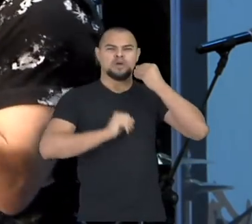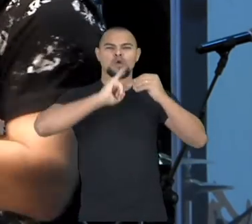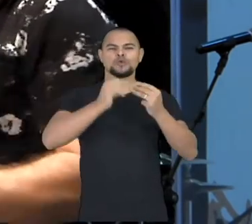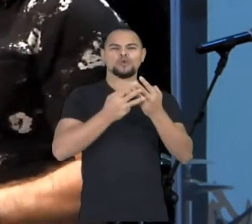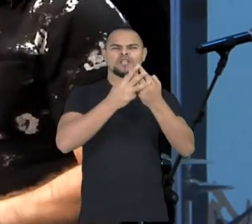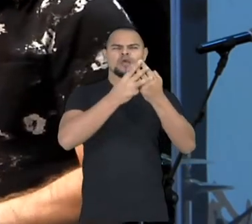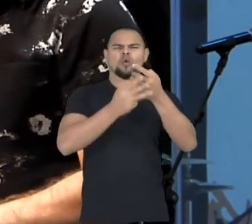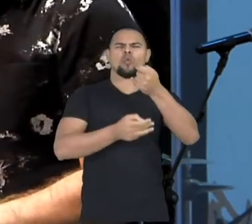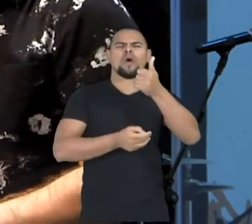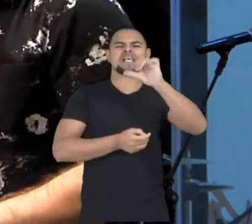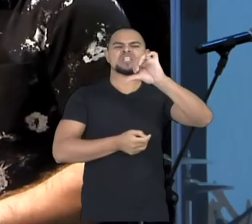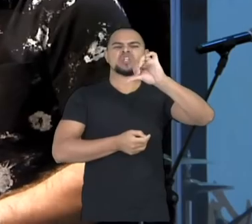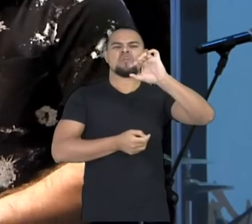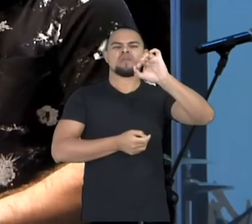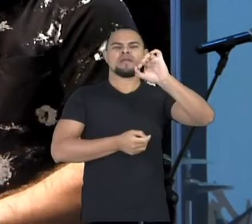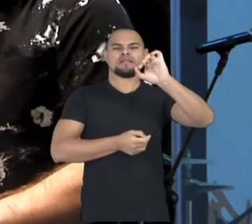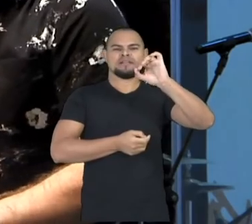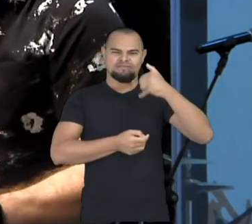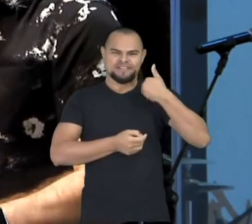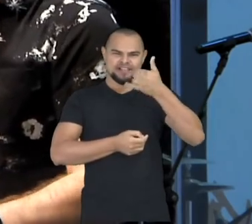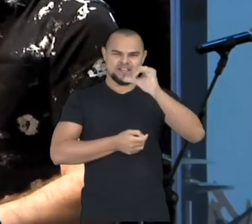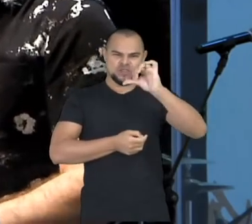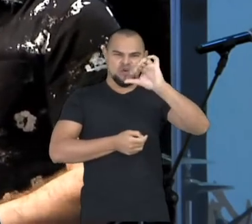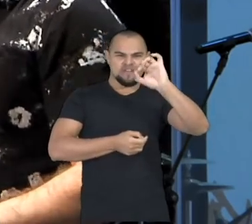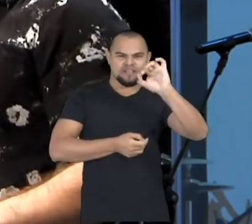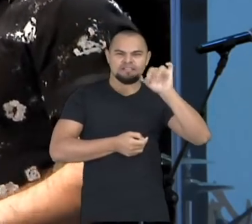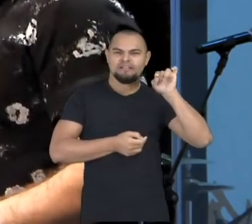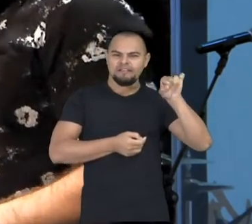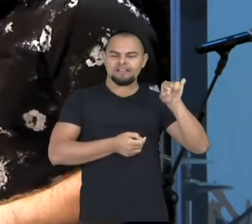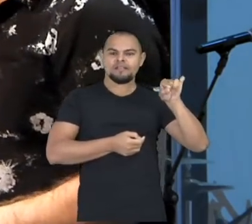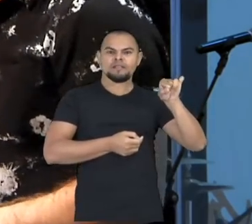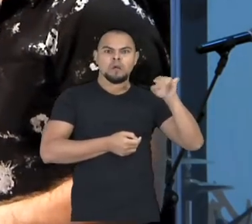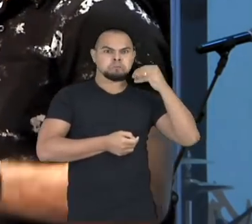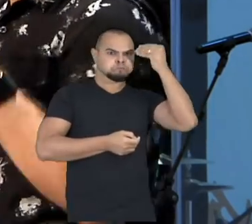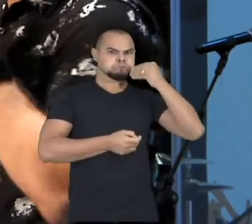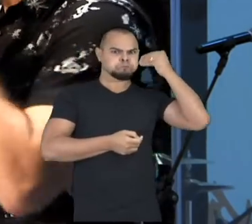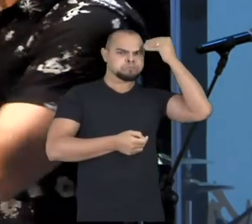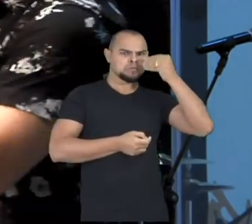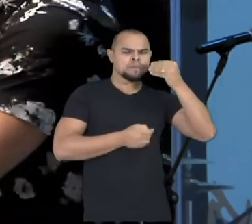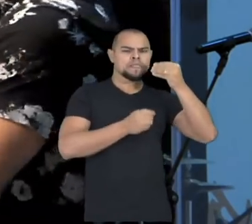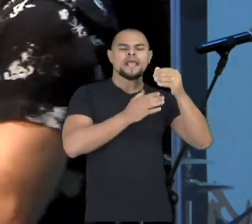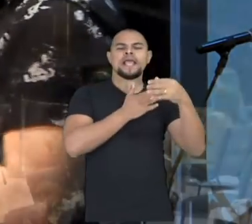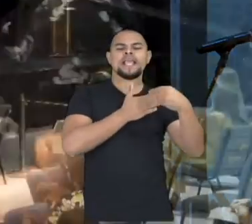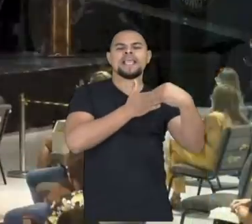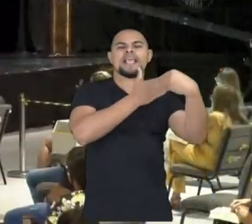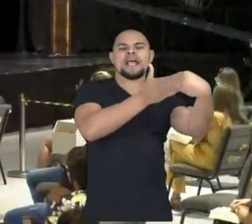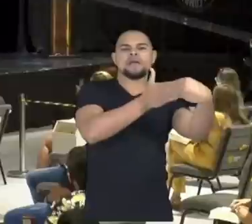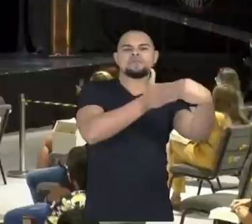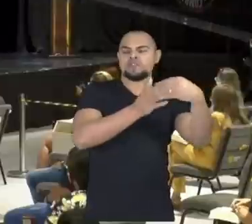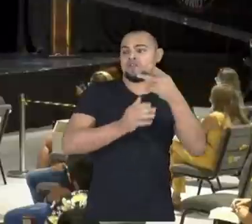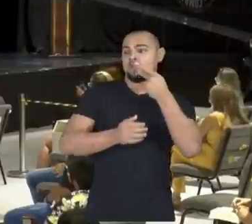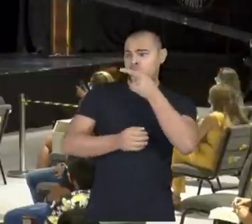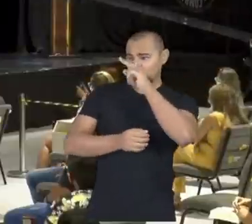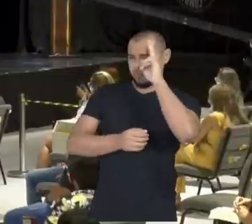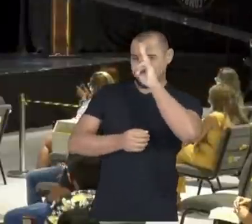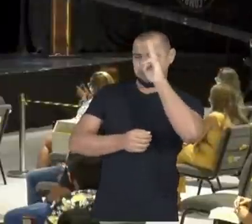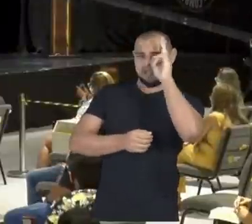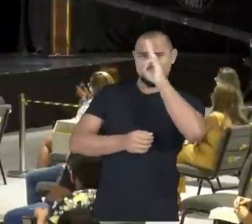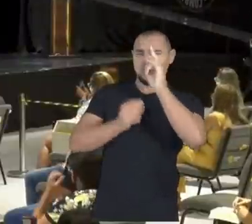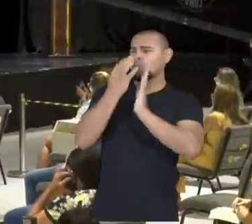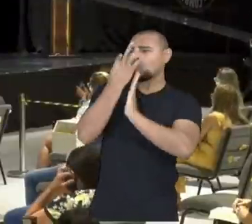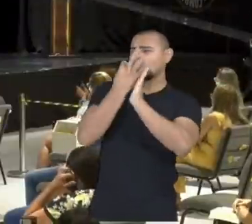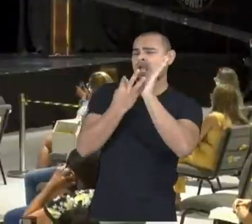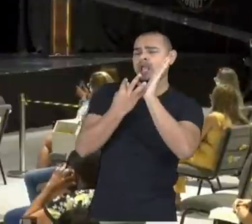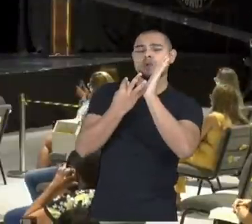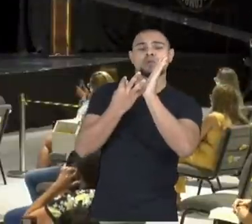com quase 90 anos, ele contou e disse: olha, vocês lembram aquela passagem quando Jesus